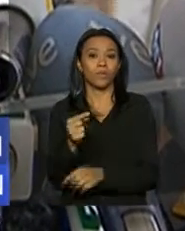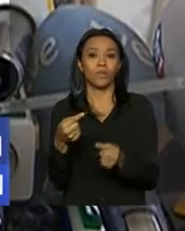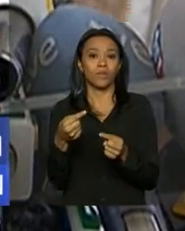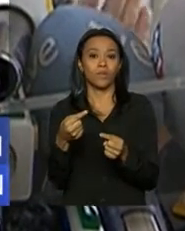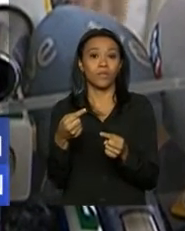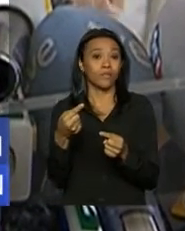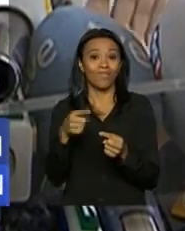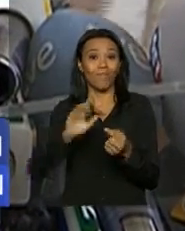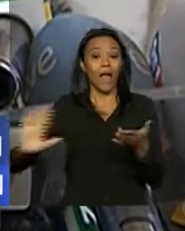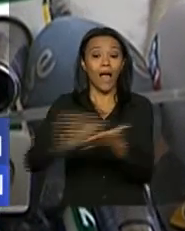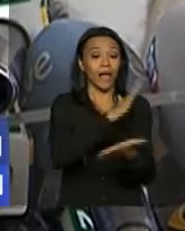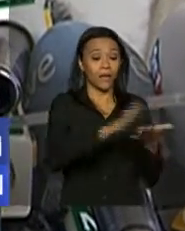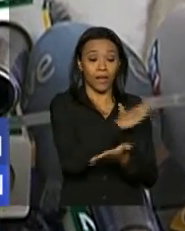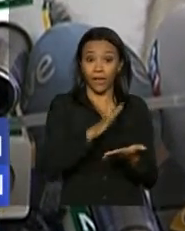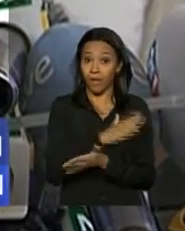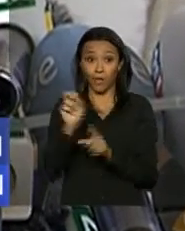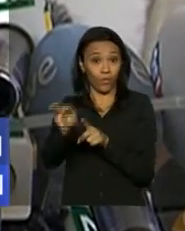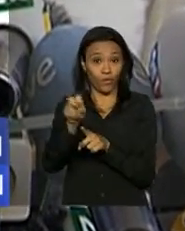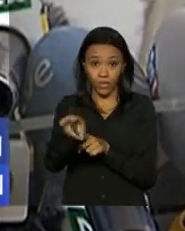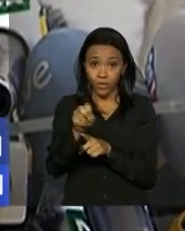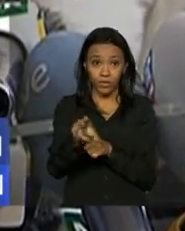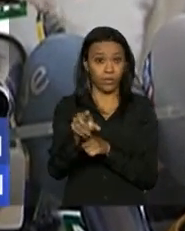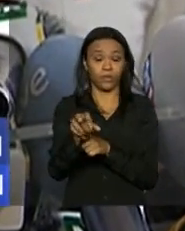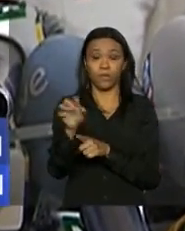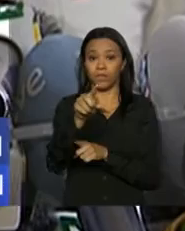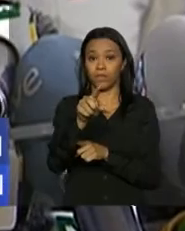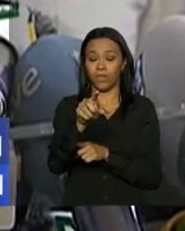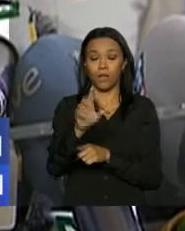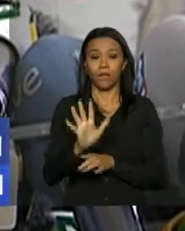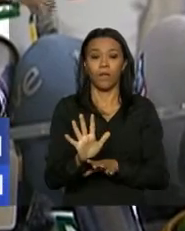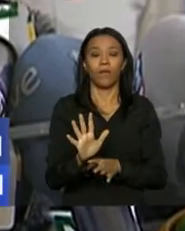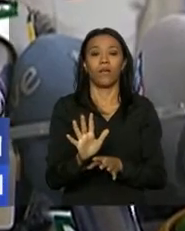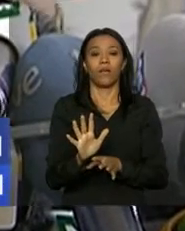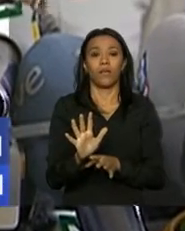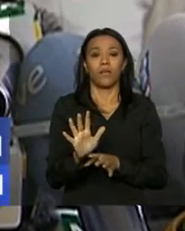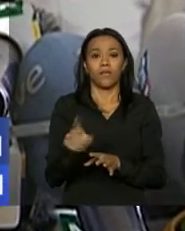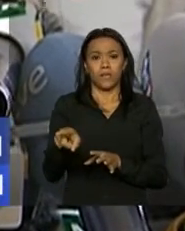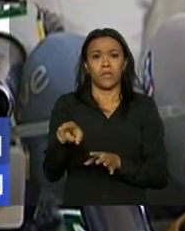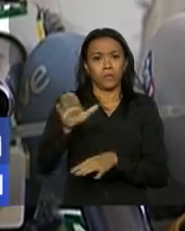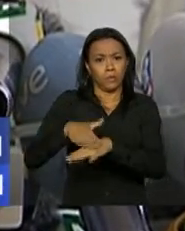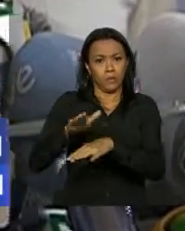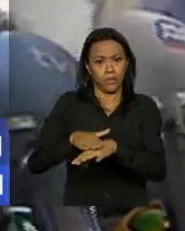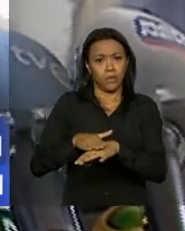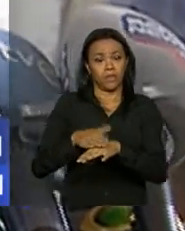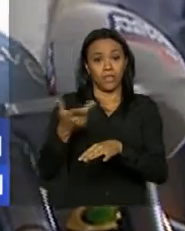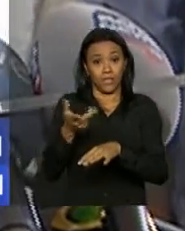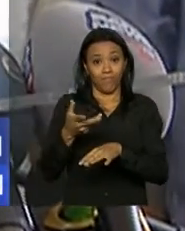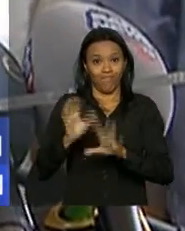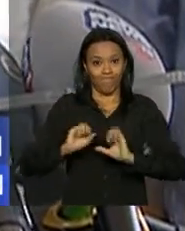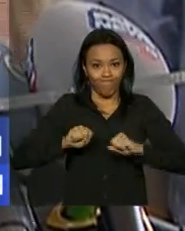o extermínio do vírus Zika, ou seja, o extermínio não, a resistência humana ao vírus